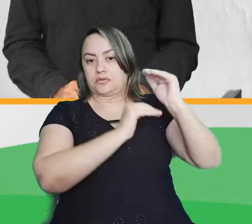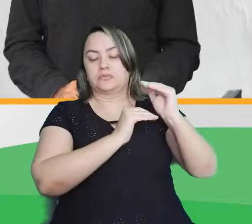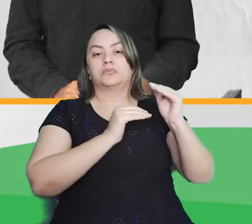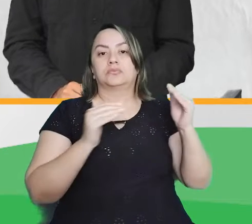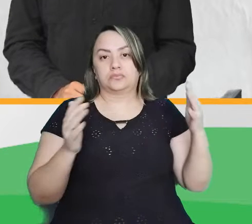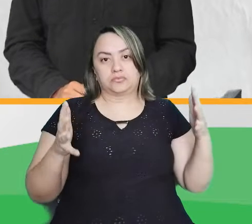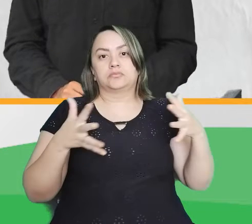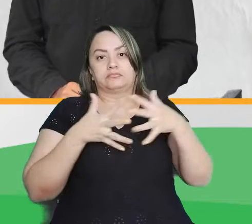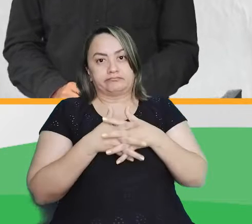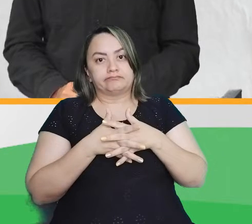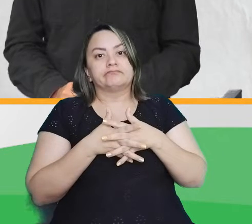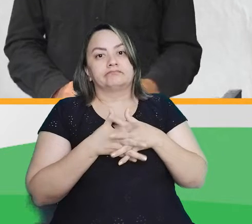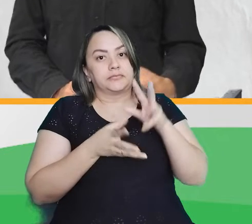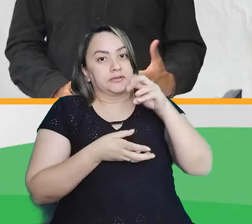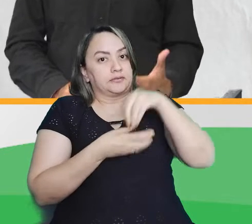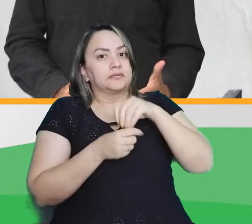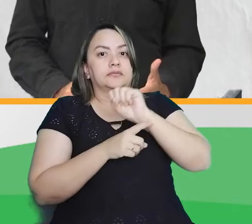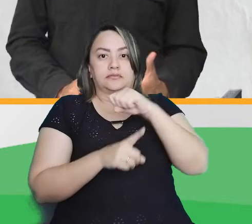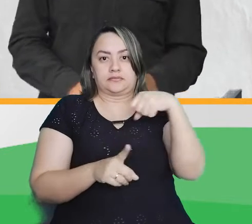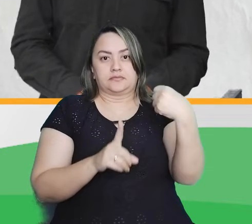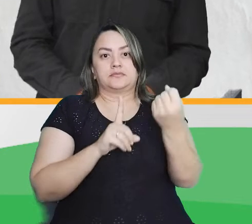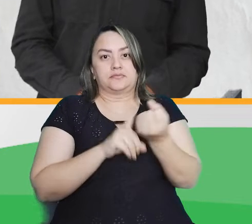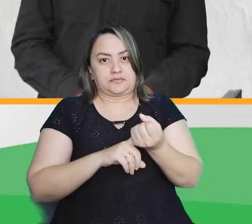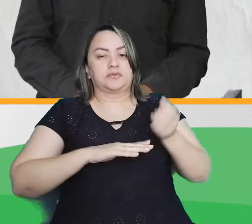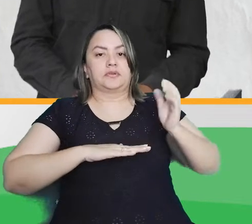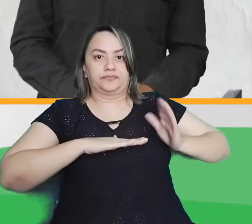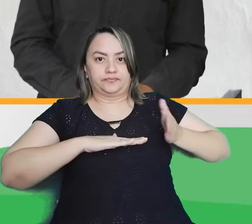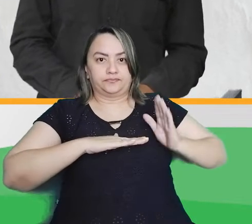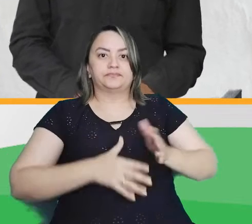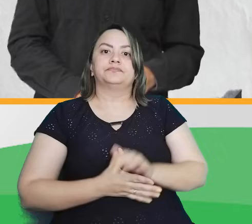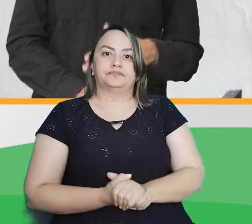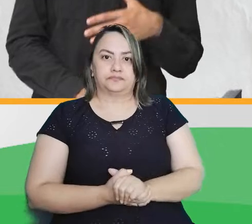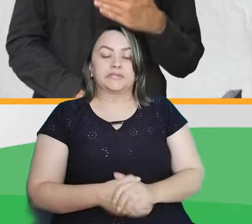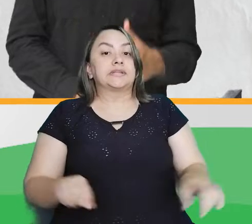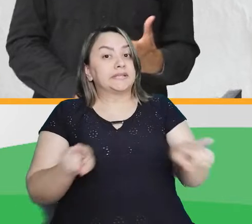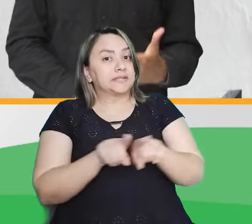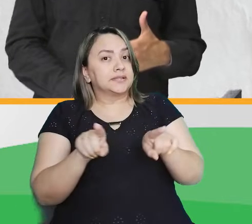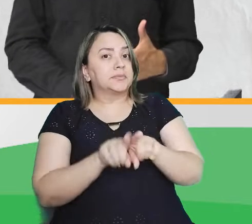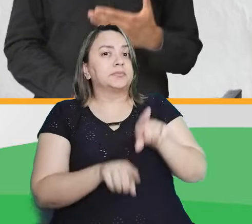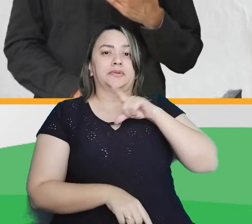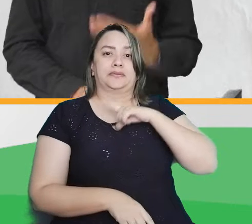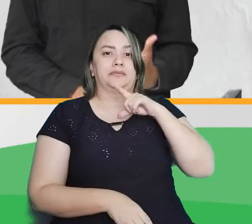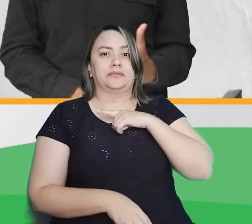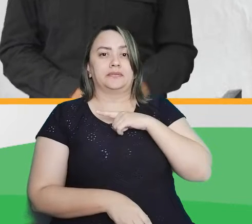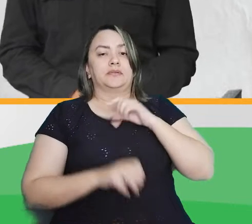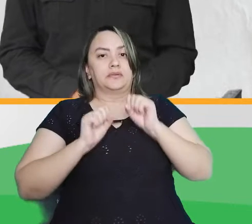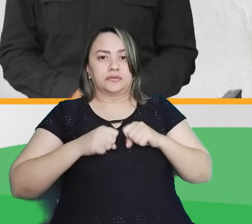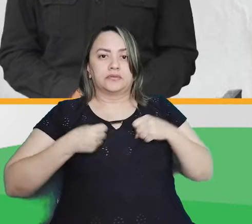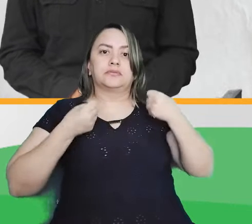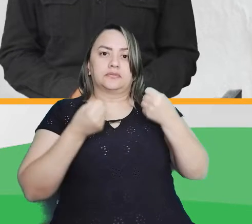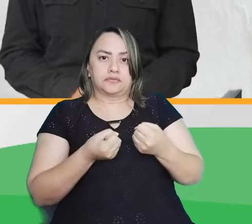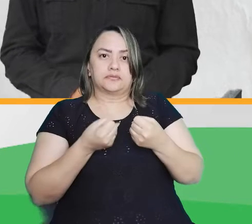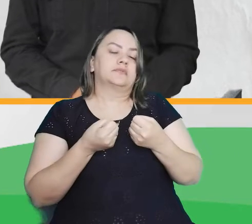na nossa sociedade contemporânea. E, além disso, abrangido pelo esforço de promover ações concretas diante